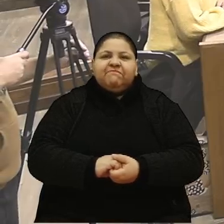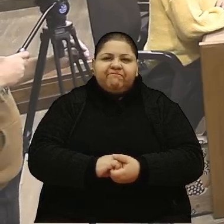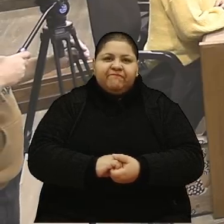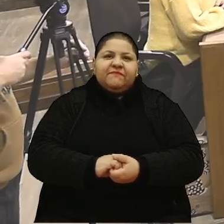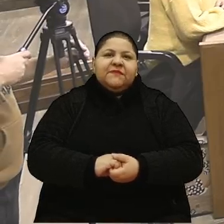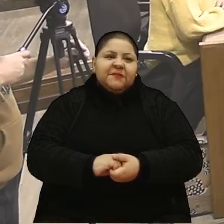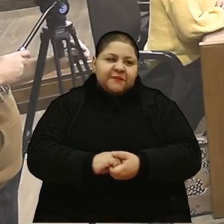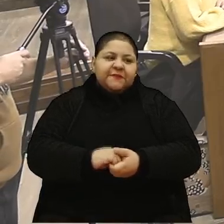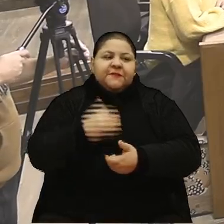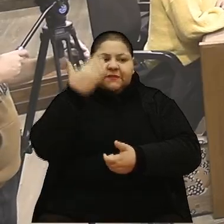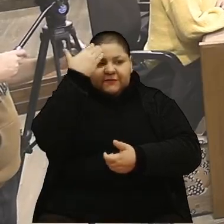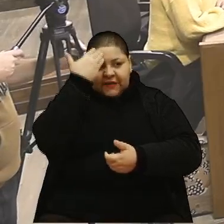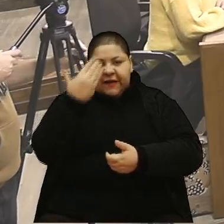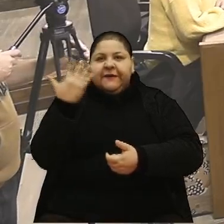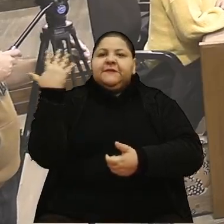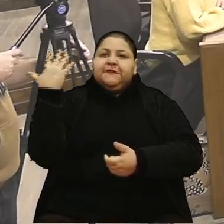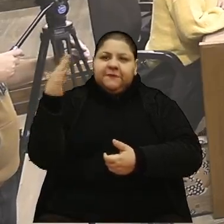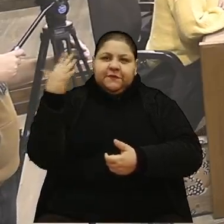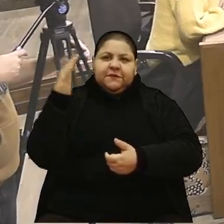Obrigada.